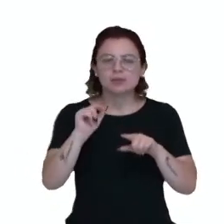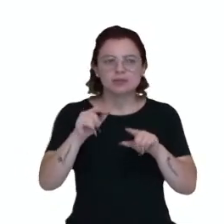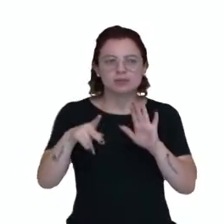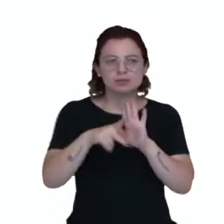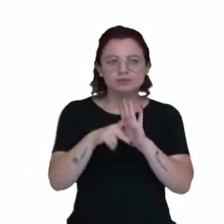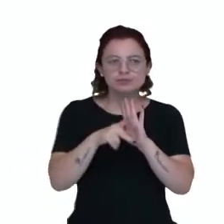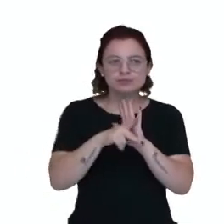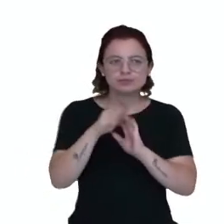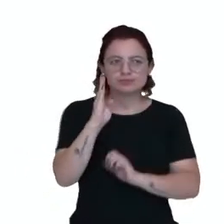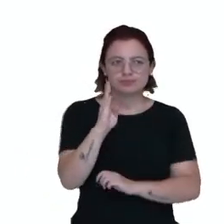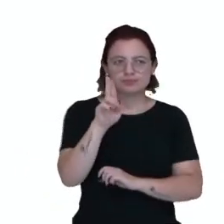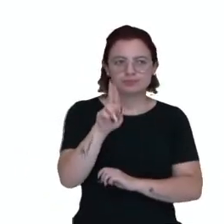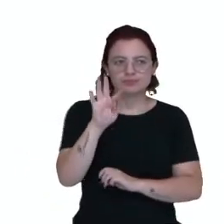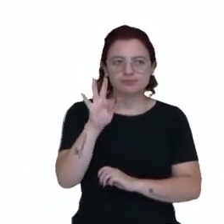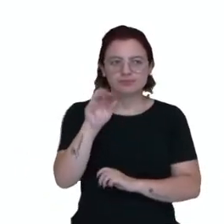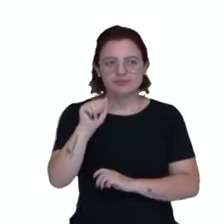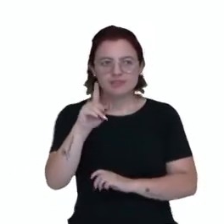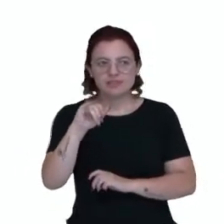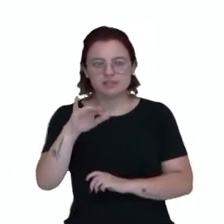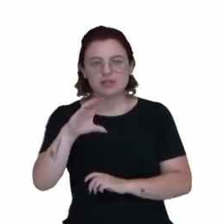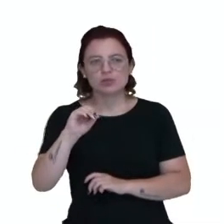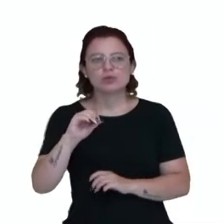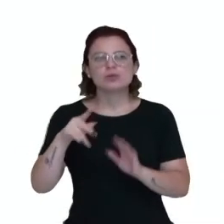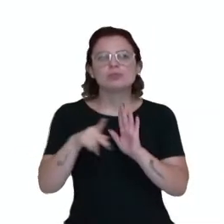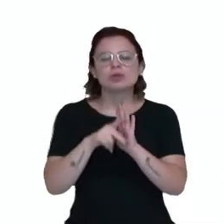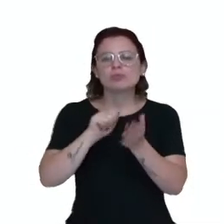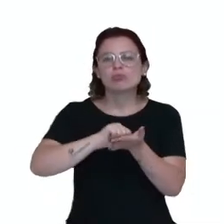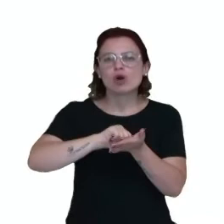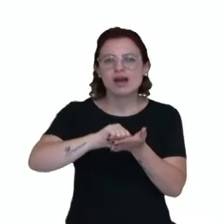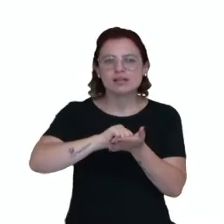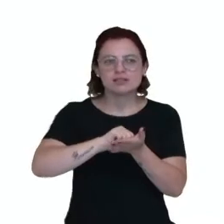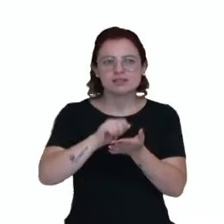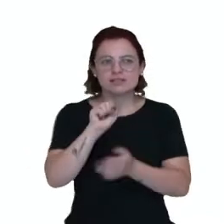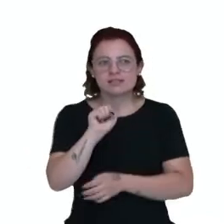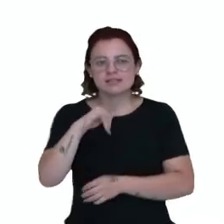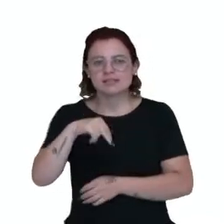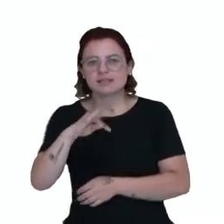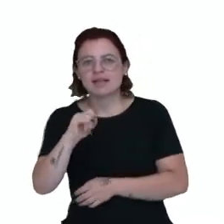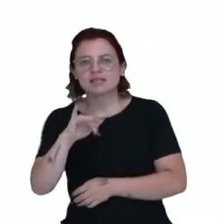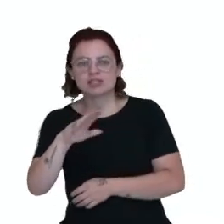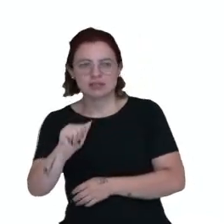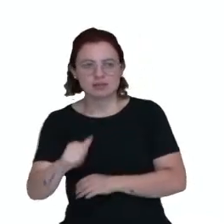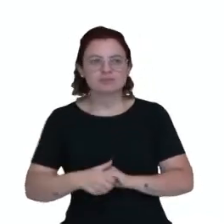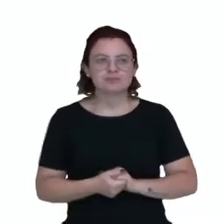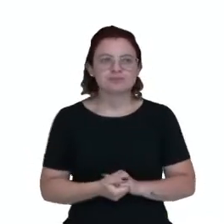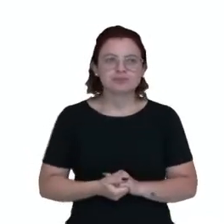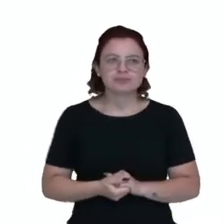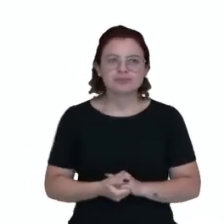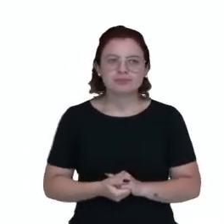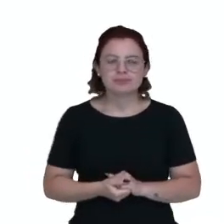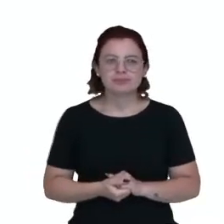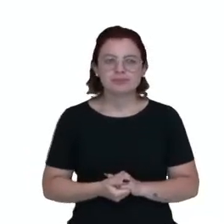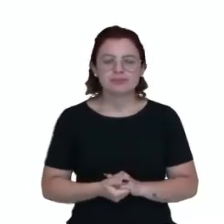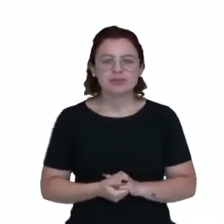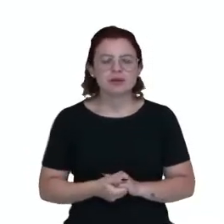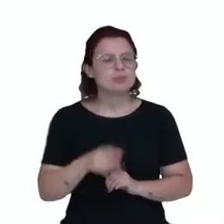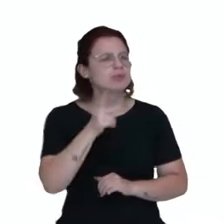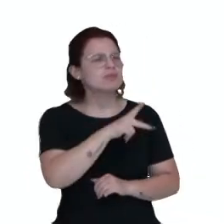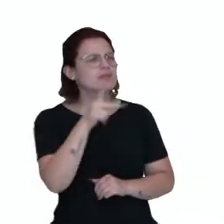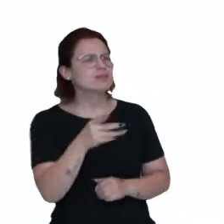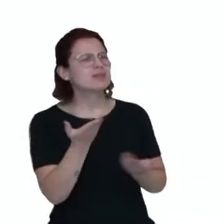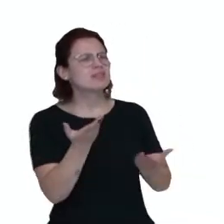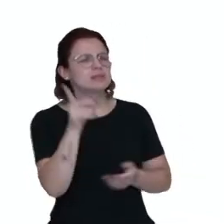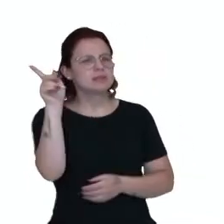de butadieno para borrachas sintéticas. E, professor, esta substância com